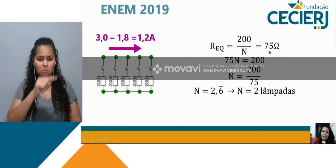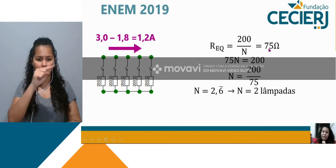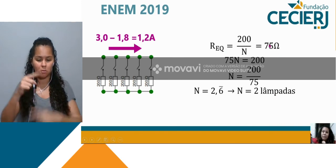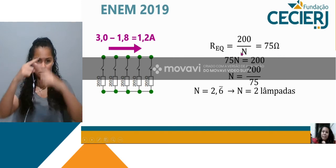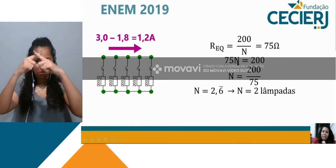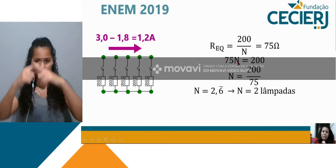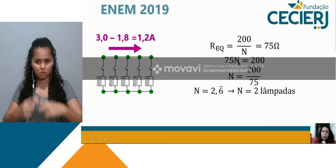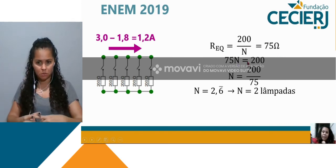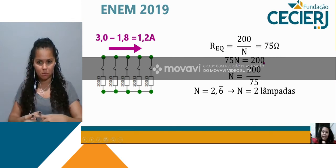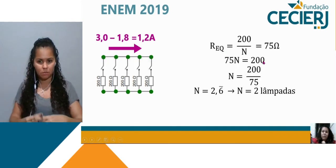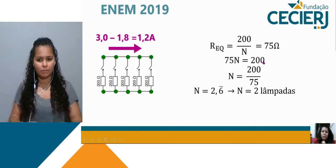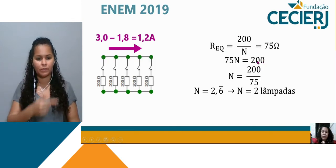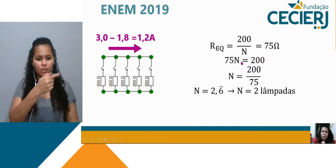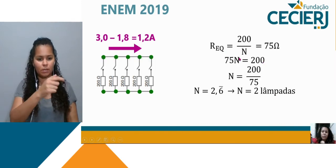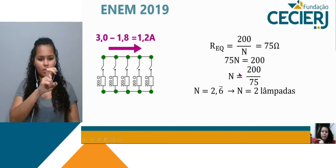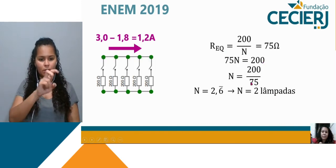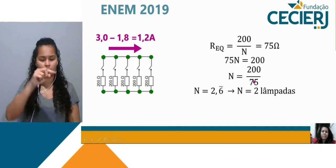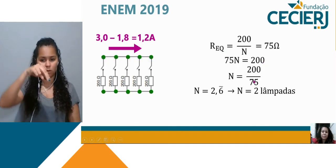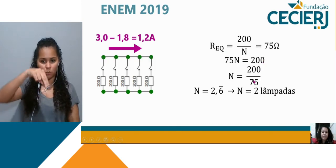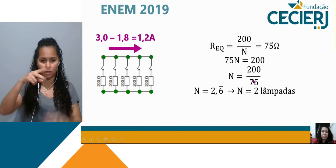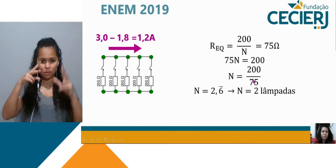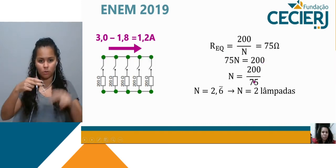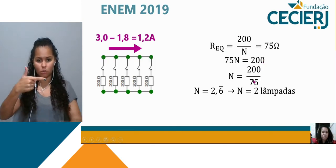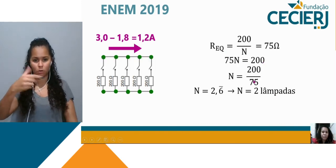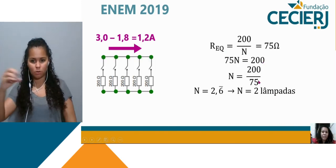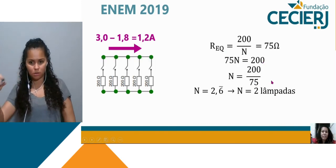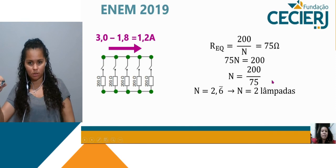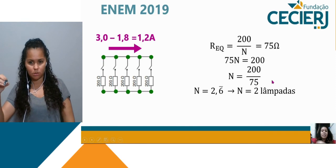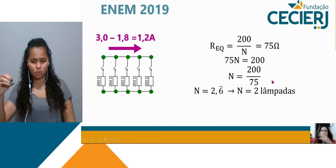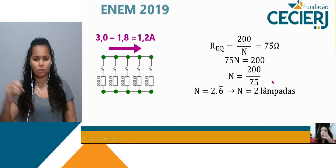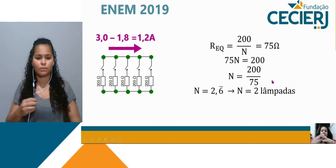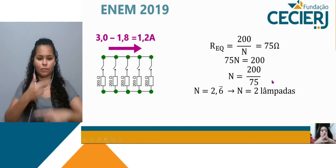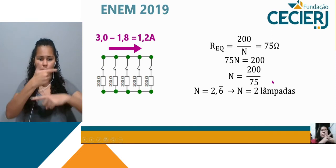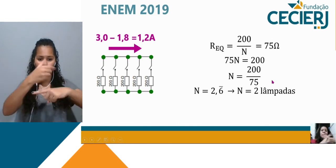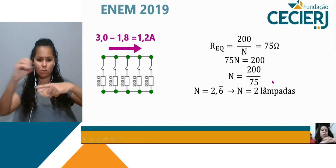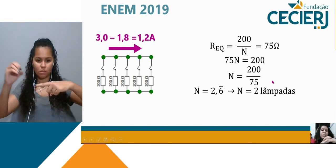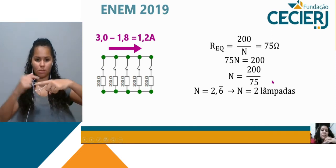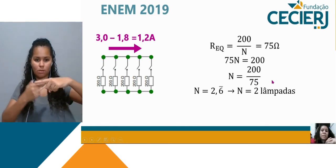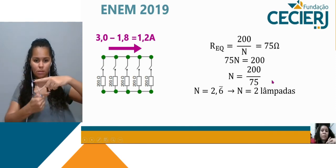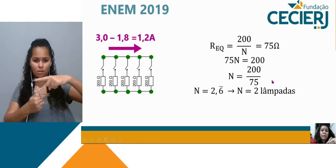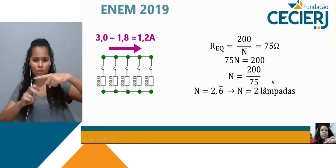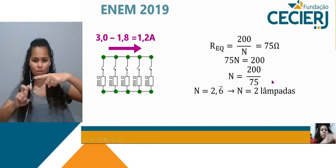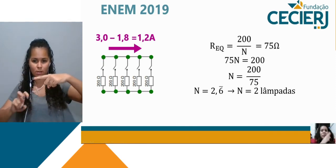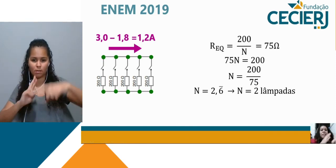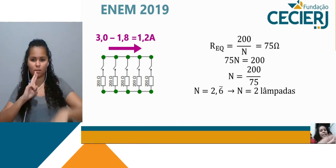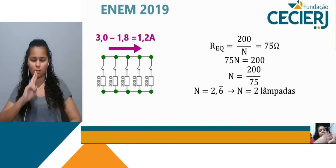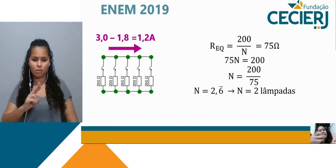Multiplica cruzado, 75N igual a 200. O N passa para baixo dividindo. E 200 sobre 75 vai